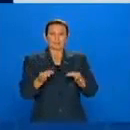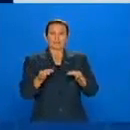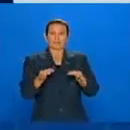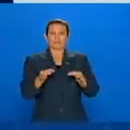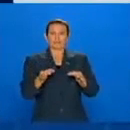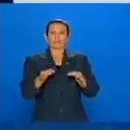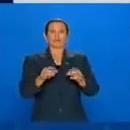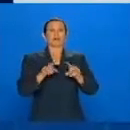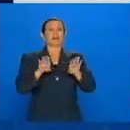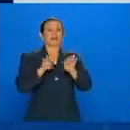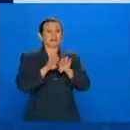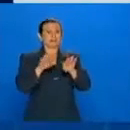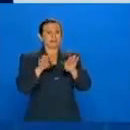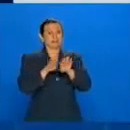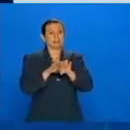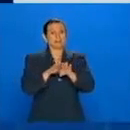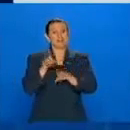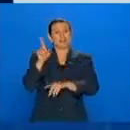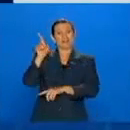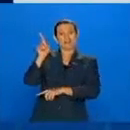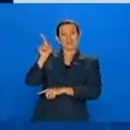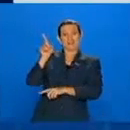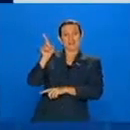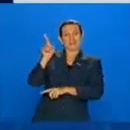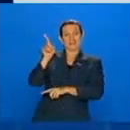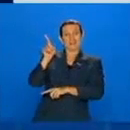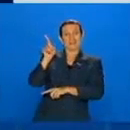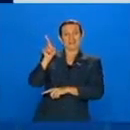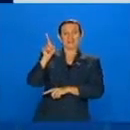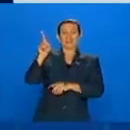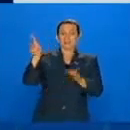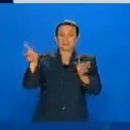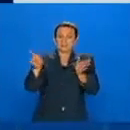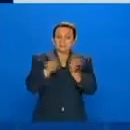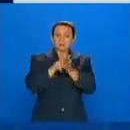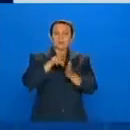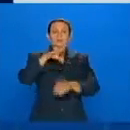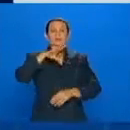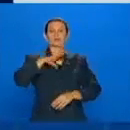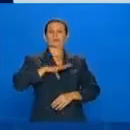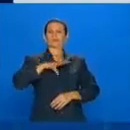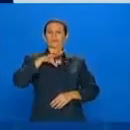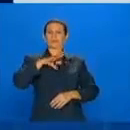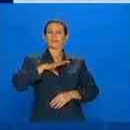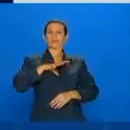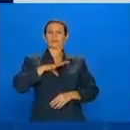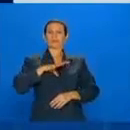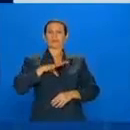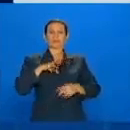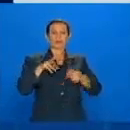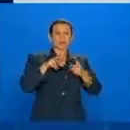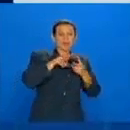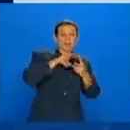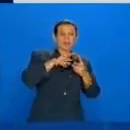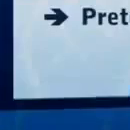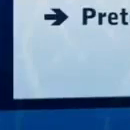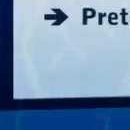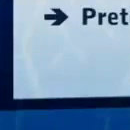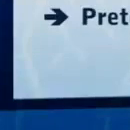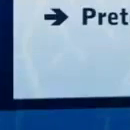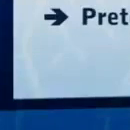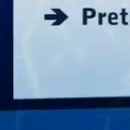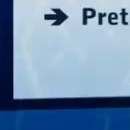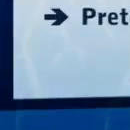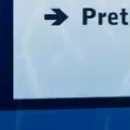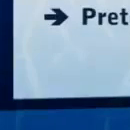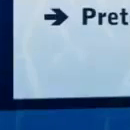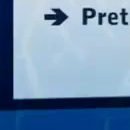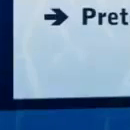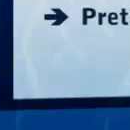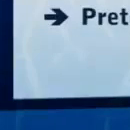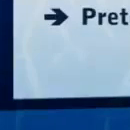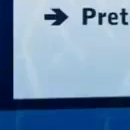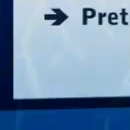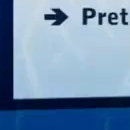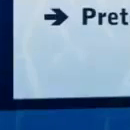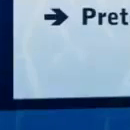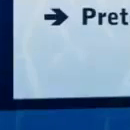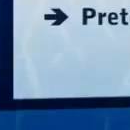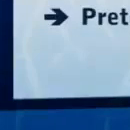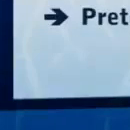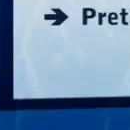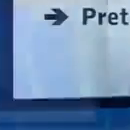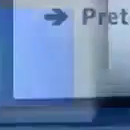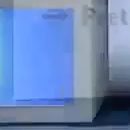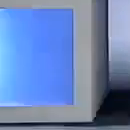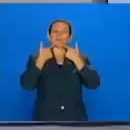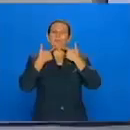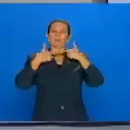perfeito e outros marcadores de tempo para marcar esse presente, ou até mesmo o pretérito perfeito composto.